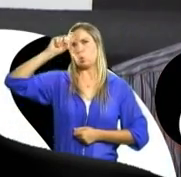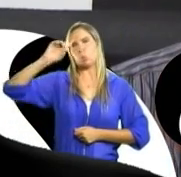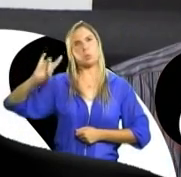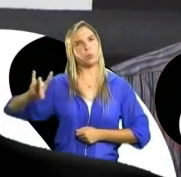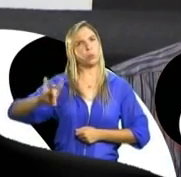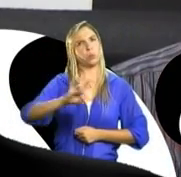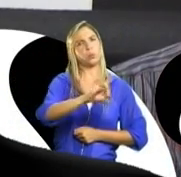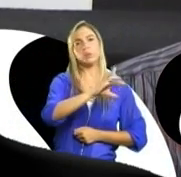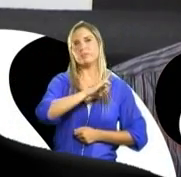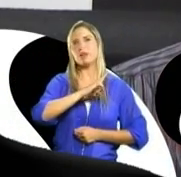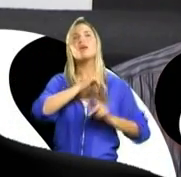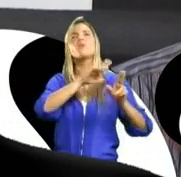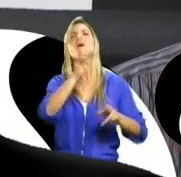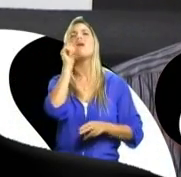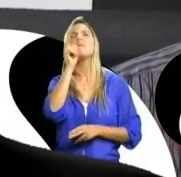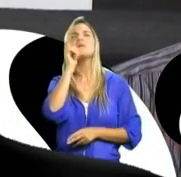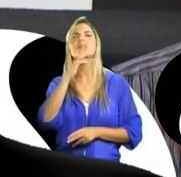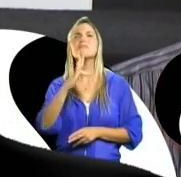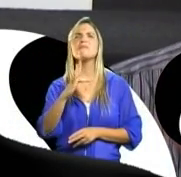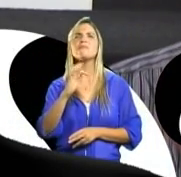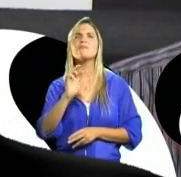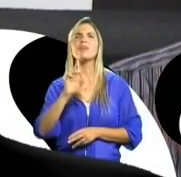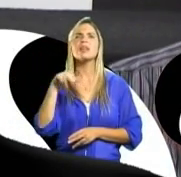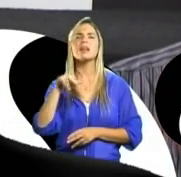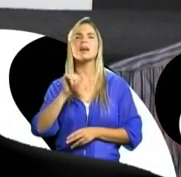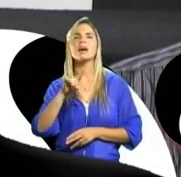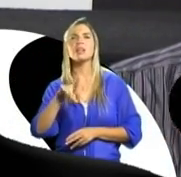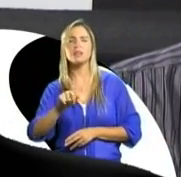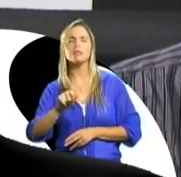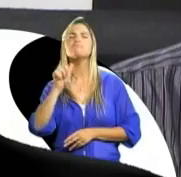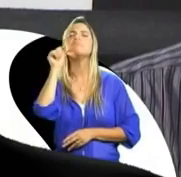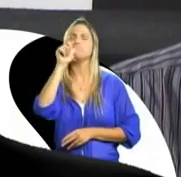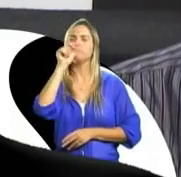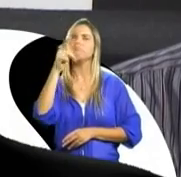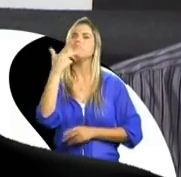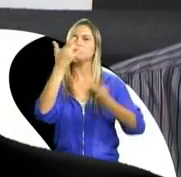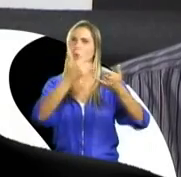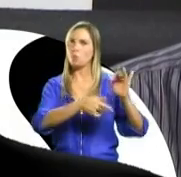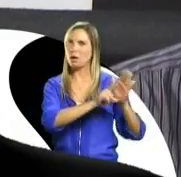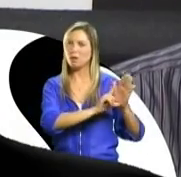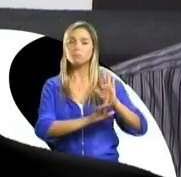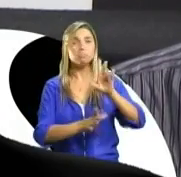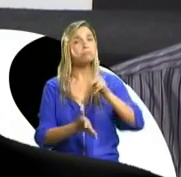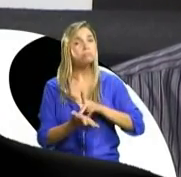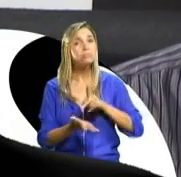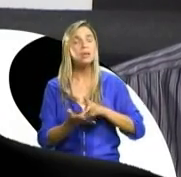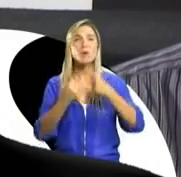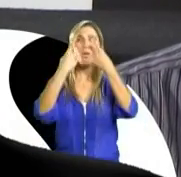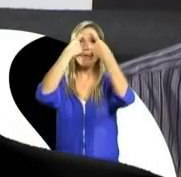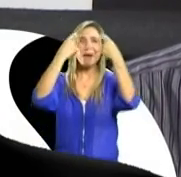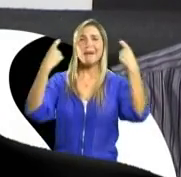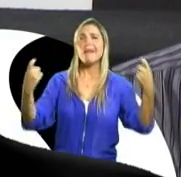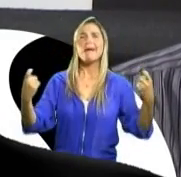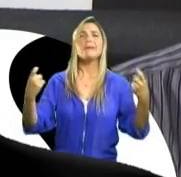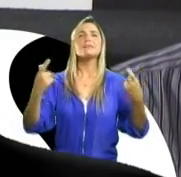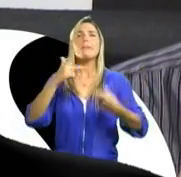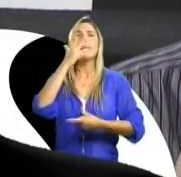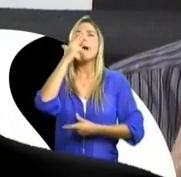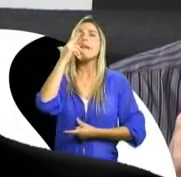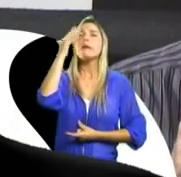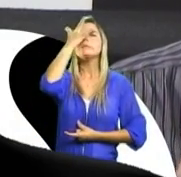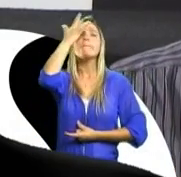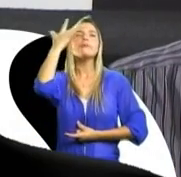Cleiton, a Fernanda falou, assim, e acaba que essa presença se naturaliza